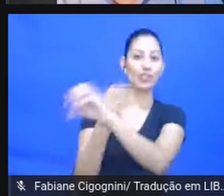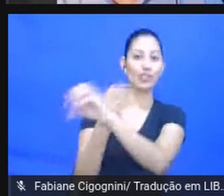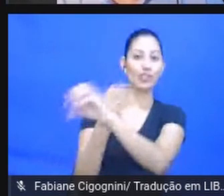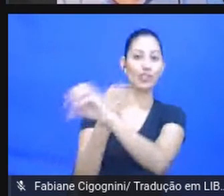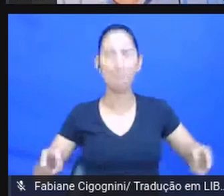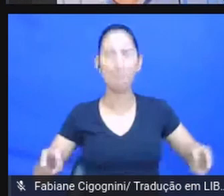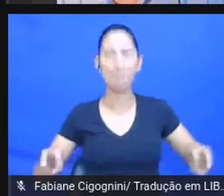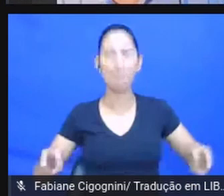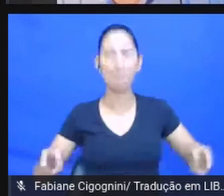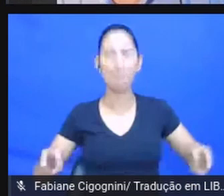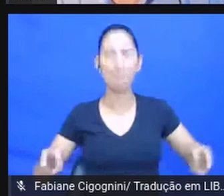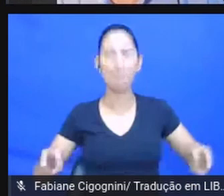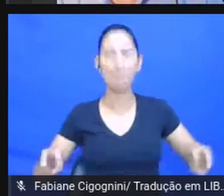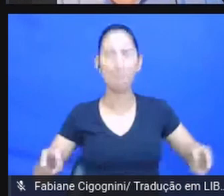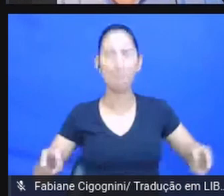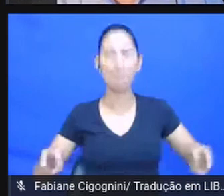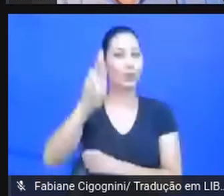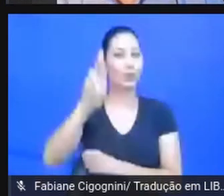ficar.